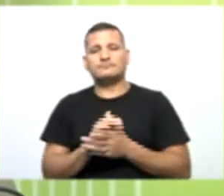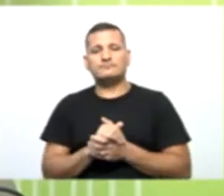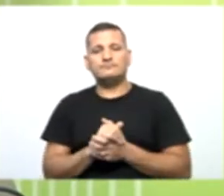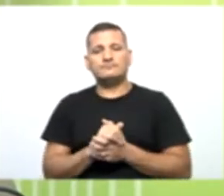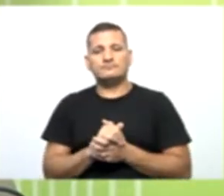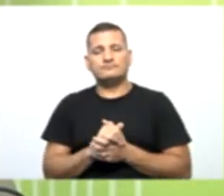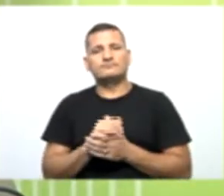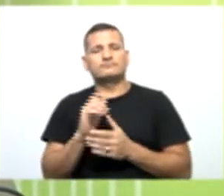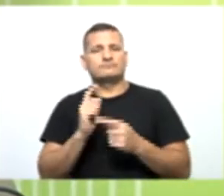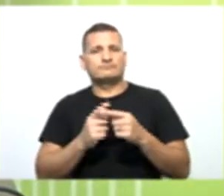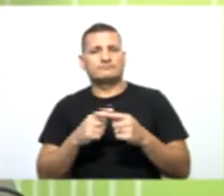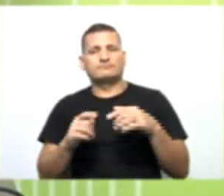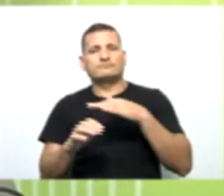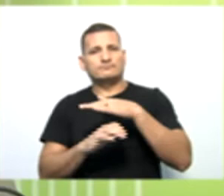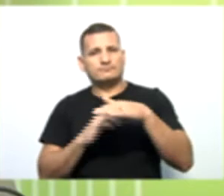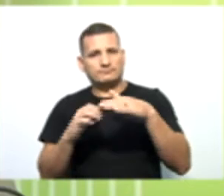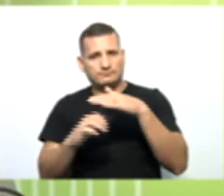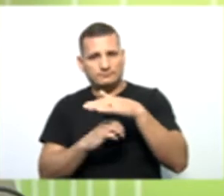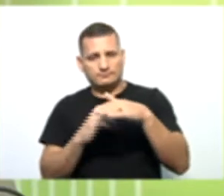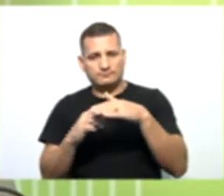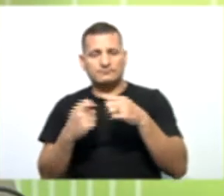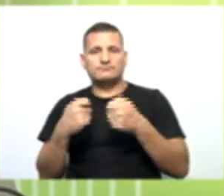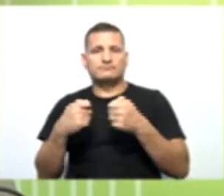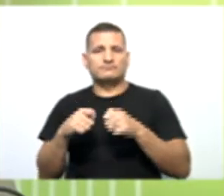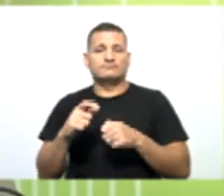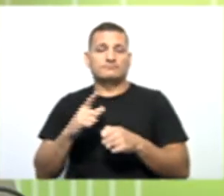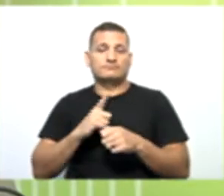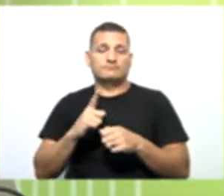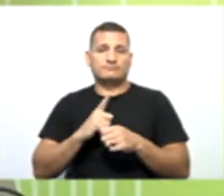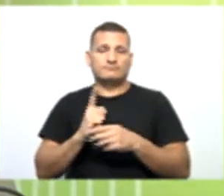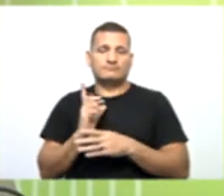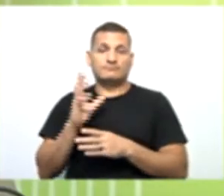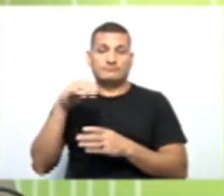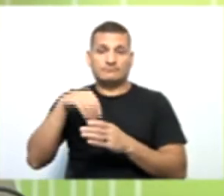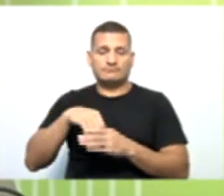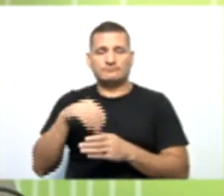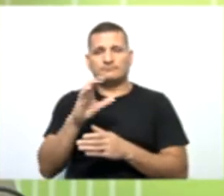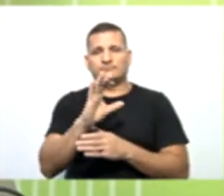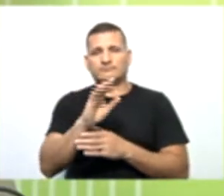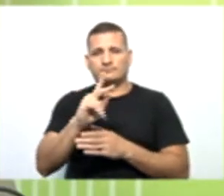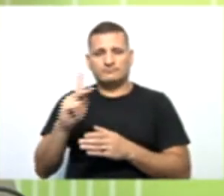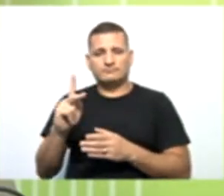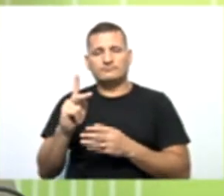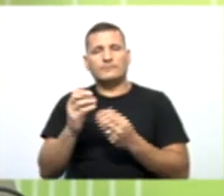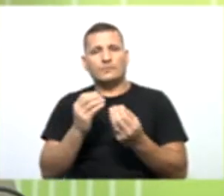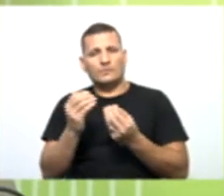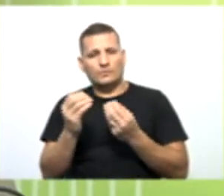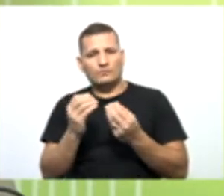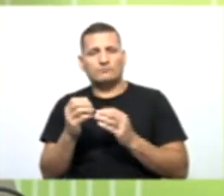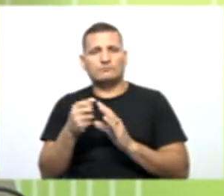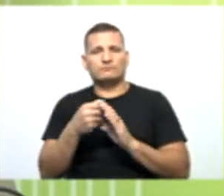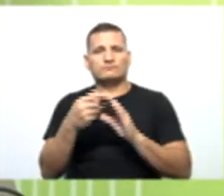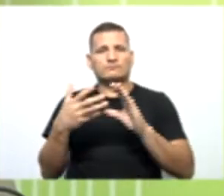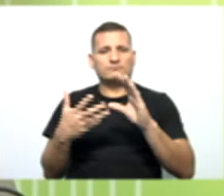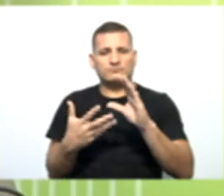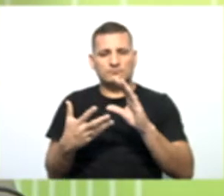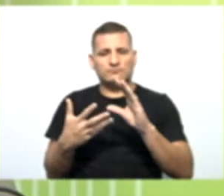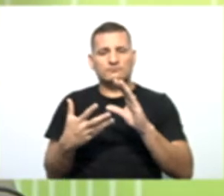Que o empreendedorismo ele esteja dentro da nossa cooperativa como um elemento, uma